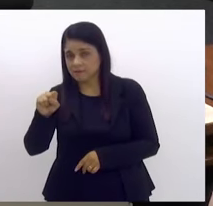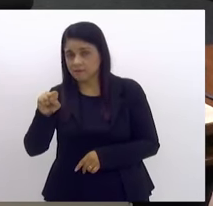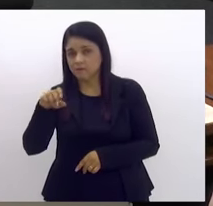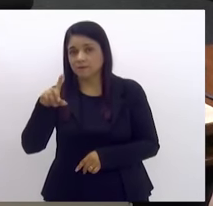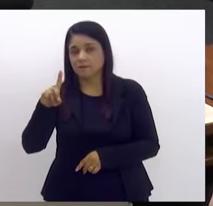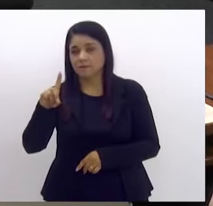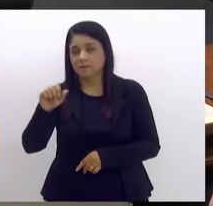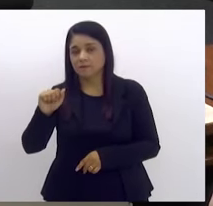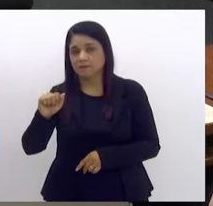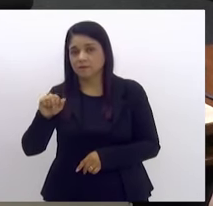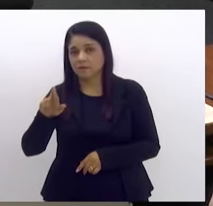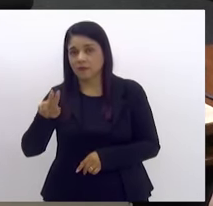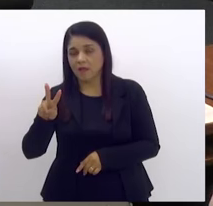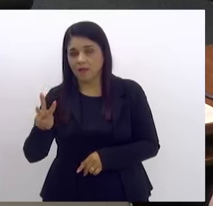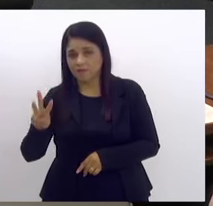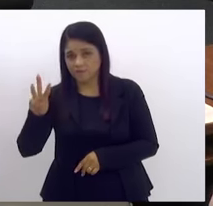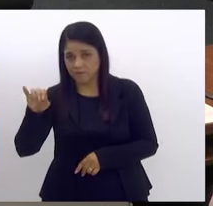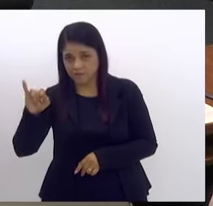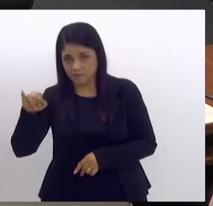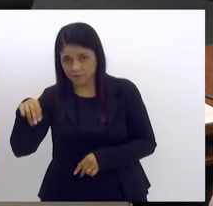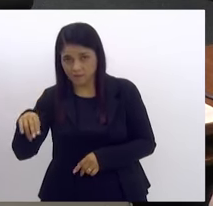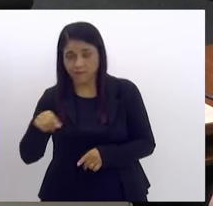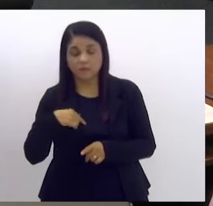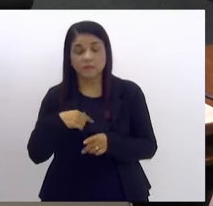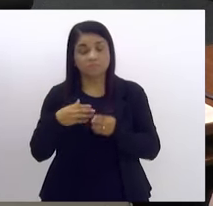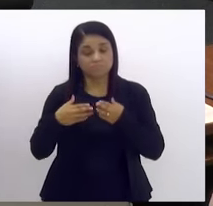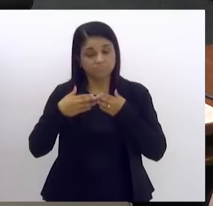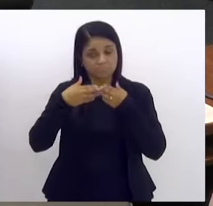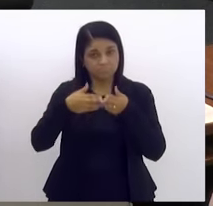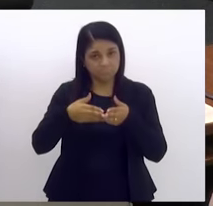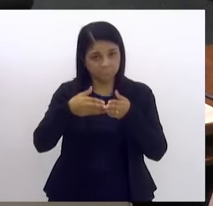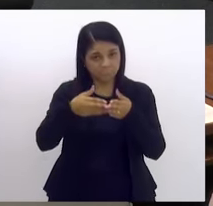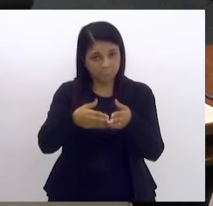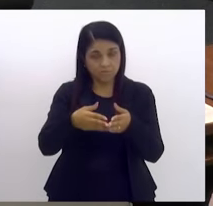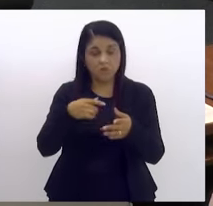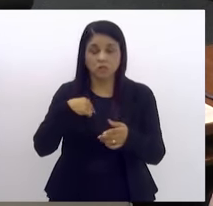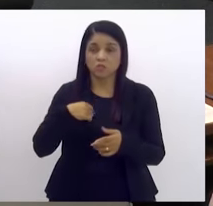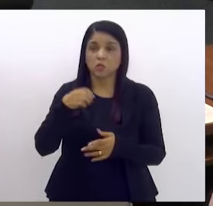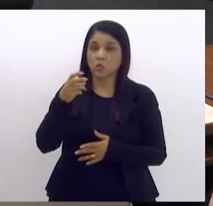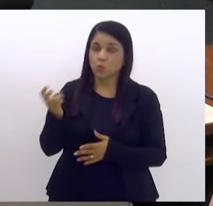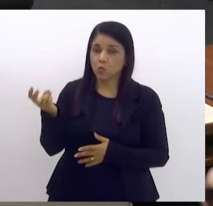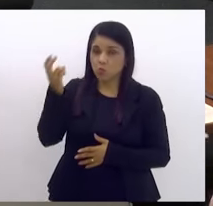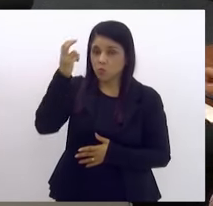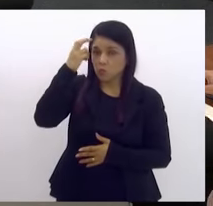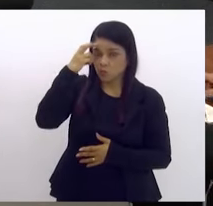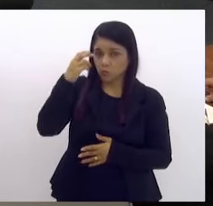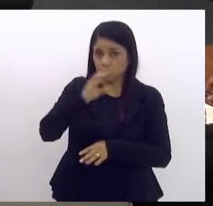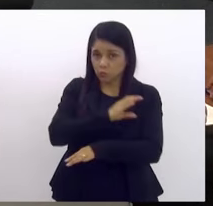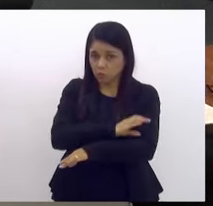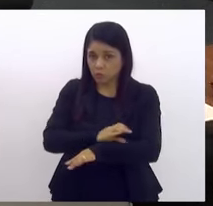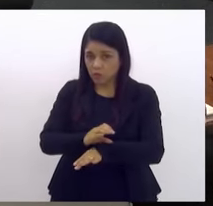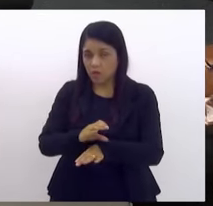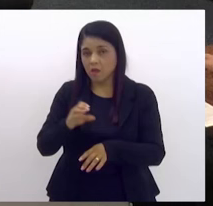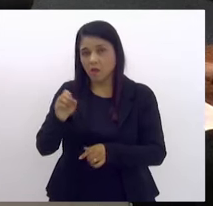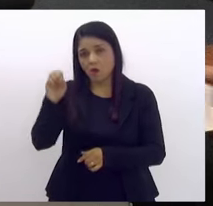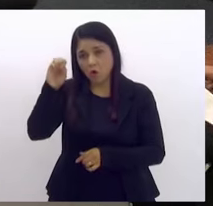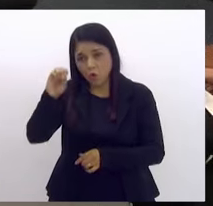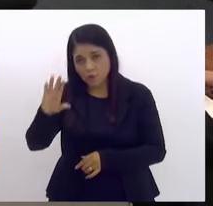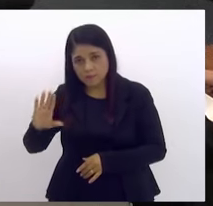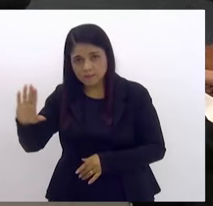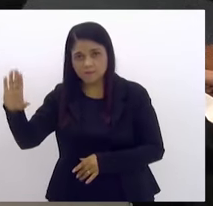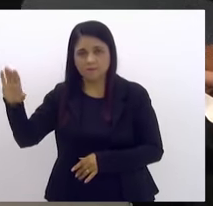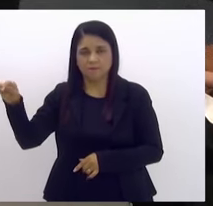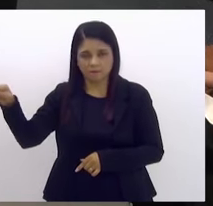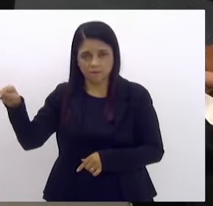essas expedições, já que a nossa cultura é ocidental, e por que não dizer também,